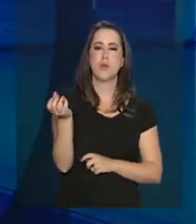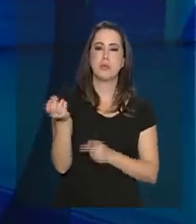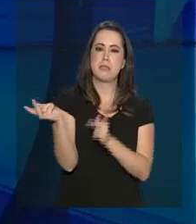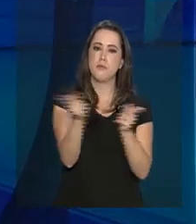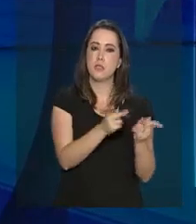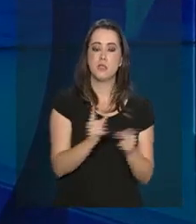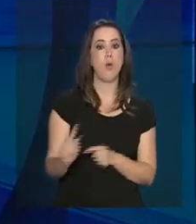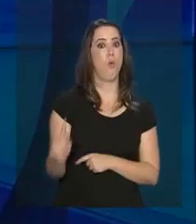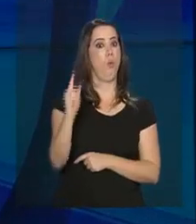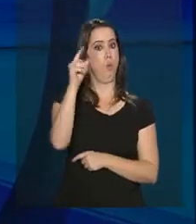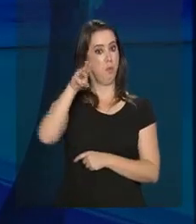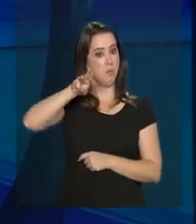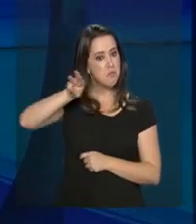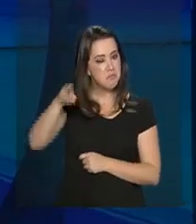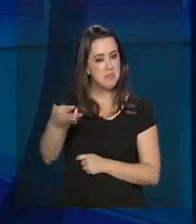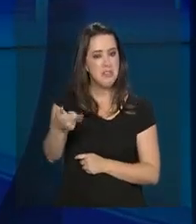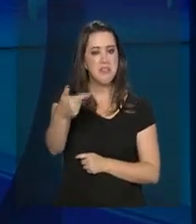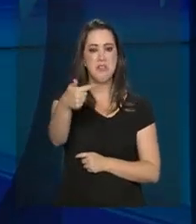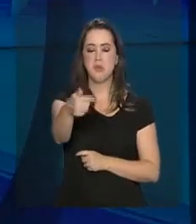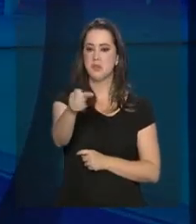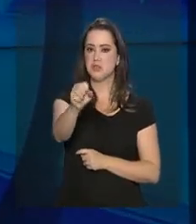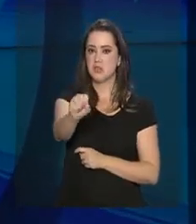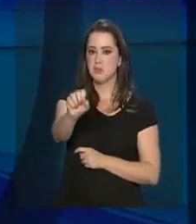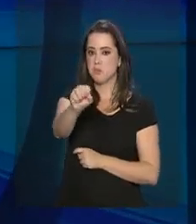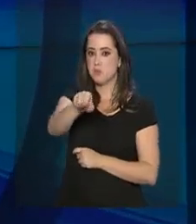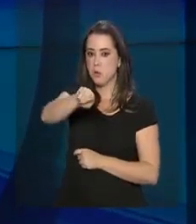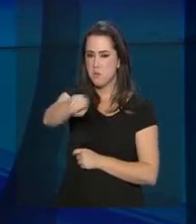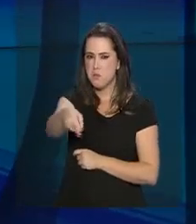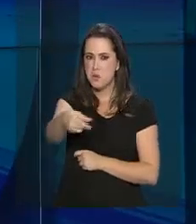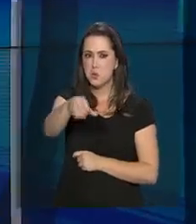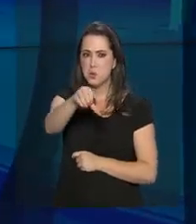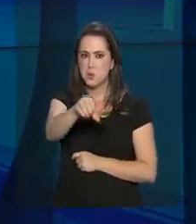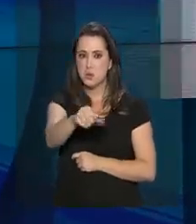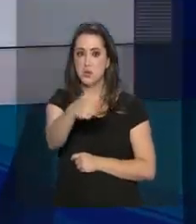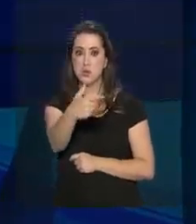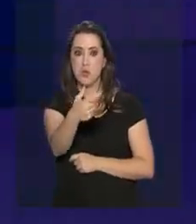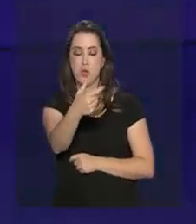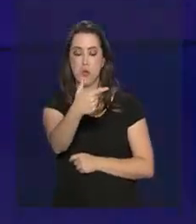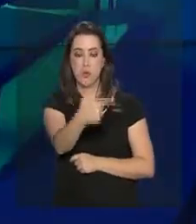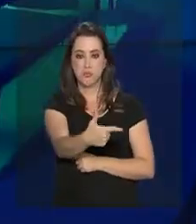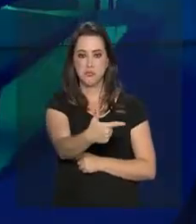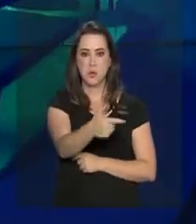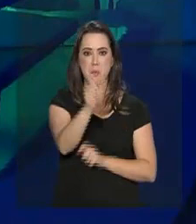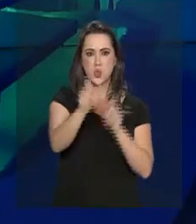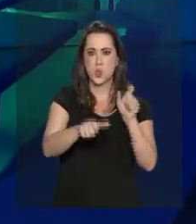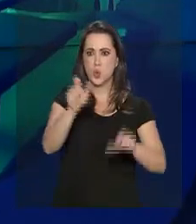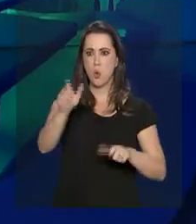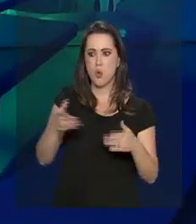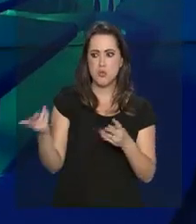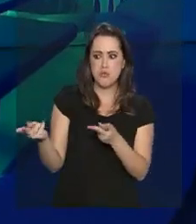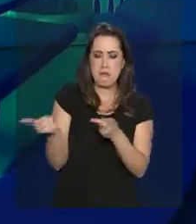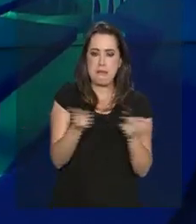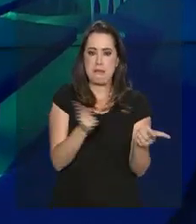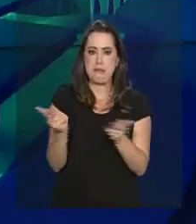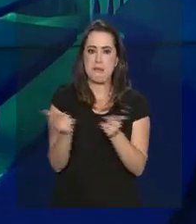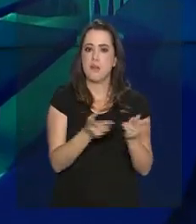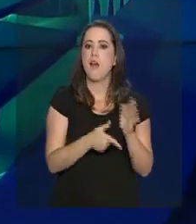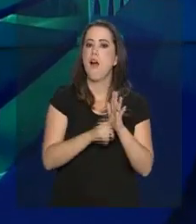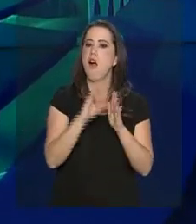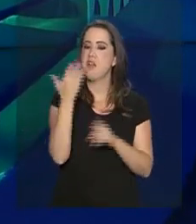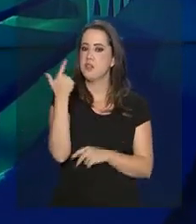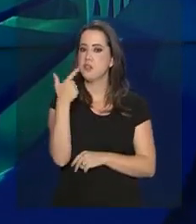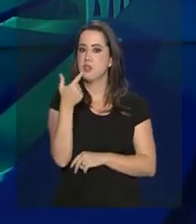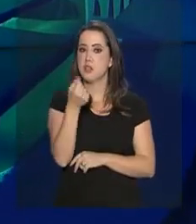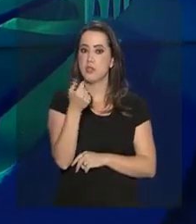marca de um milhão setecentos e oitenta e oito 1922 o recorde de visitação pertencia